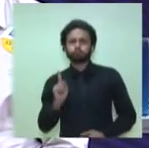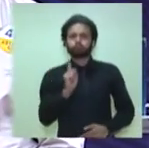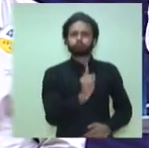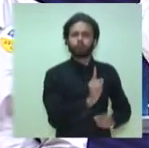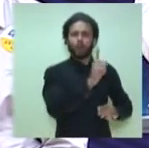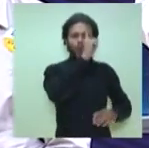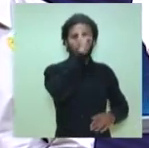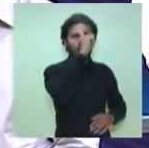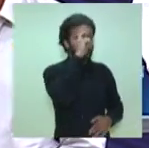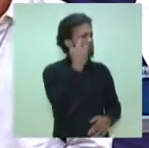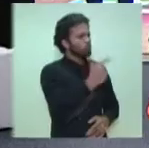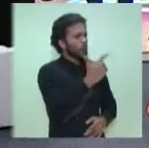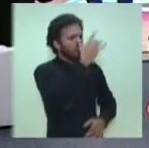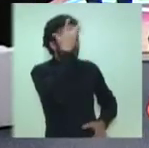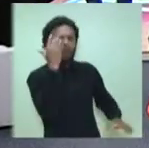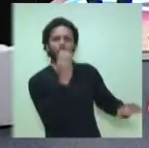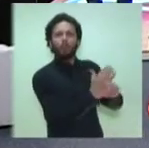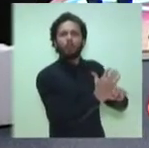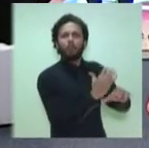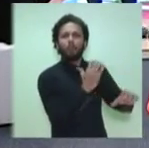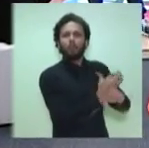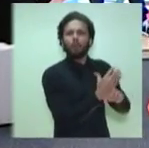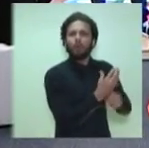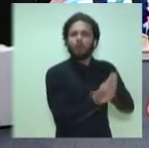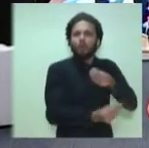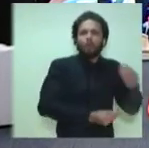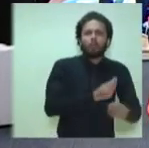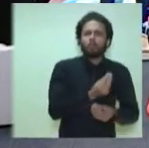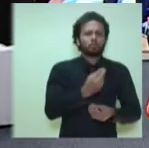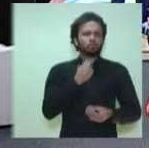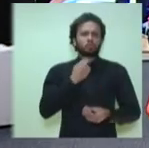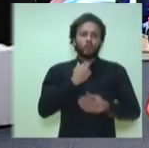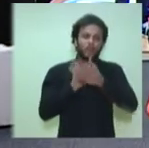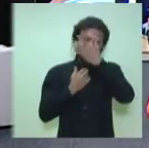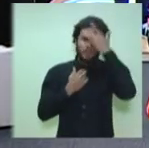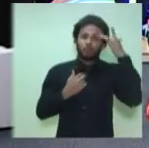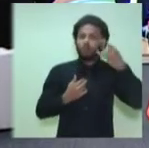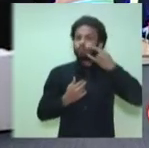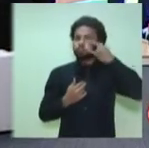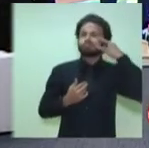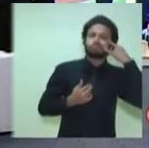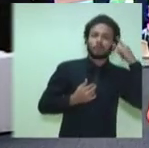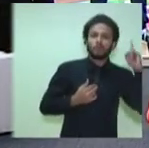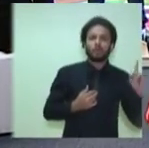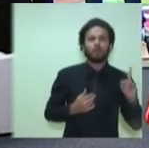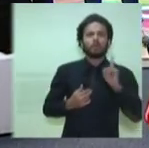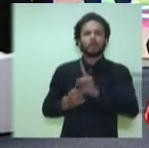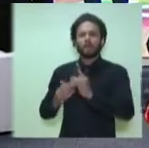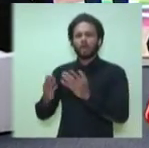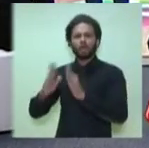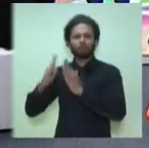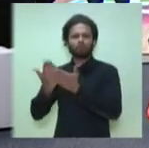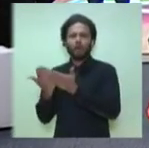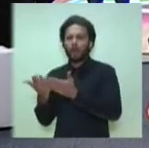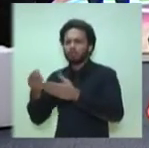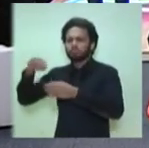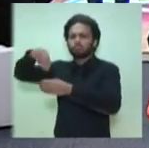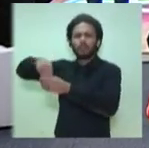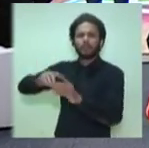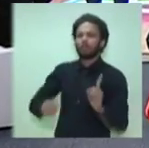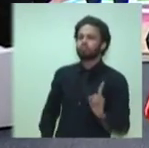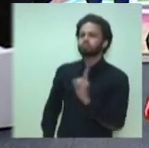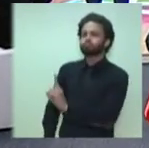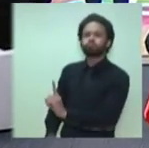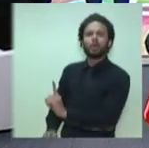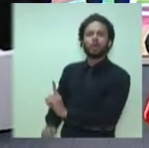saúde e não ter ninguém preparado para recebê-lo. Não pode uma criança com síndrome de Down ser colocada dentro de uma escola, porque